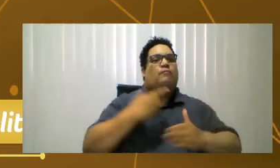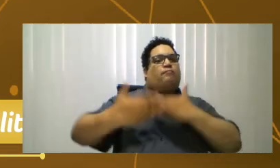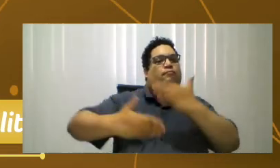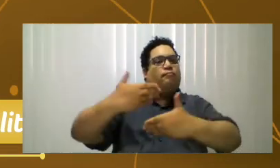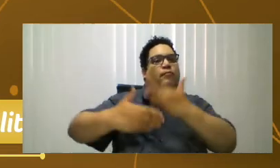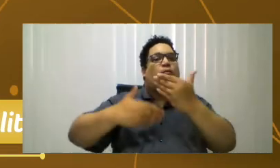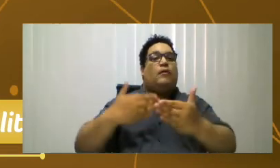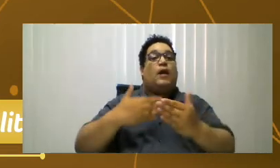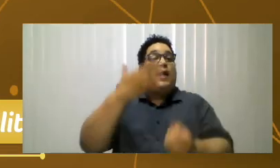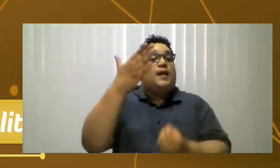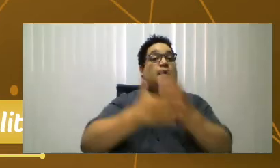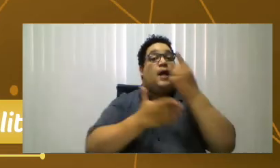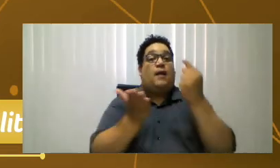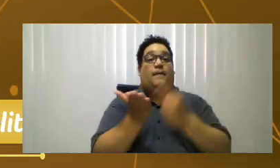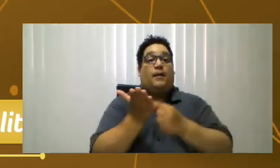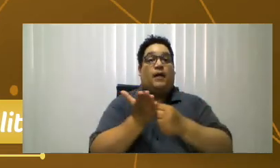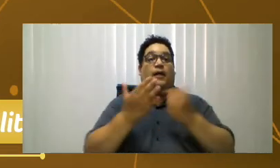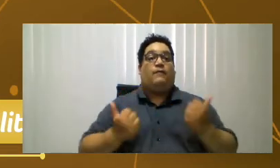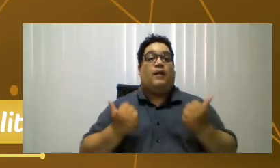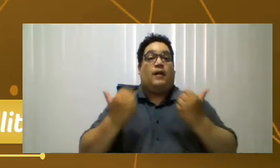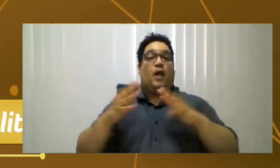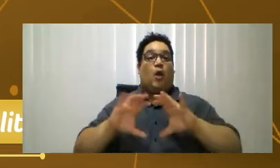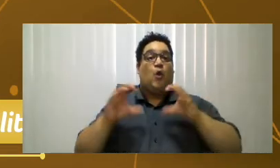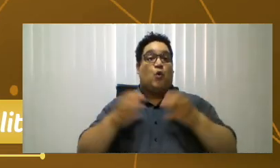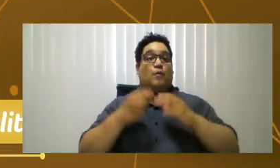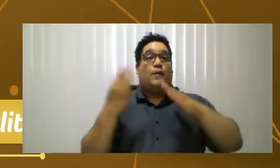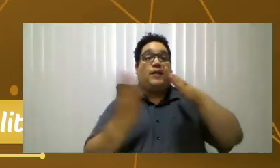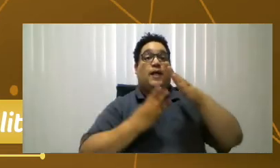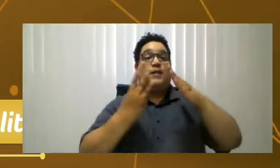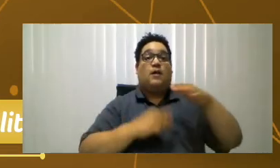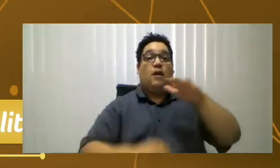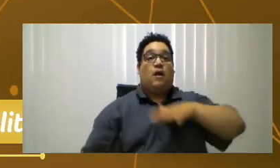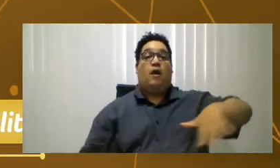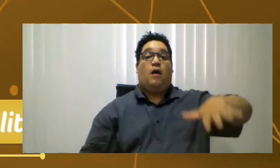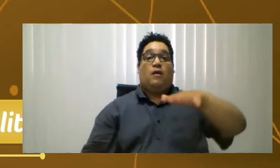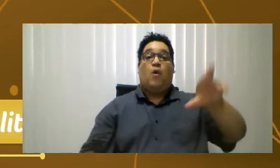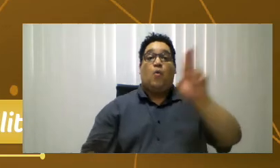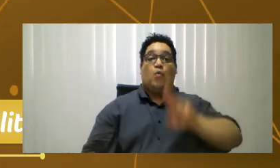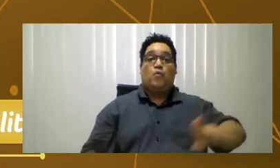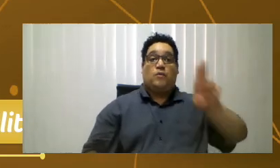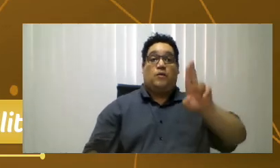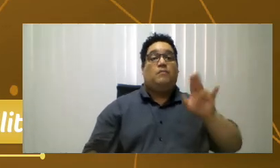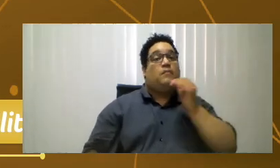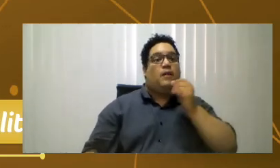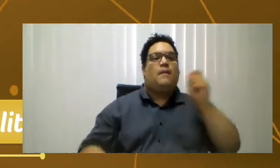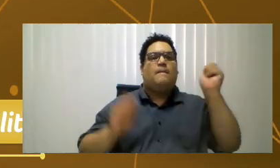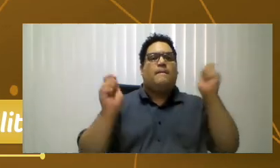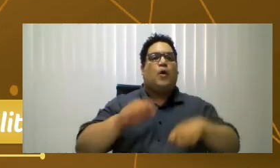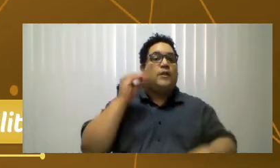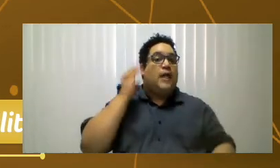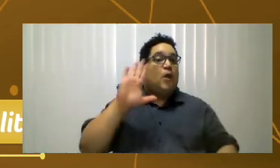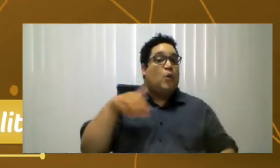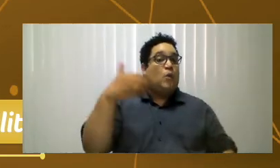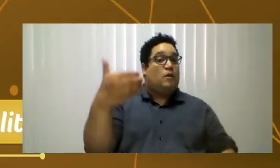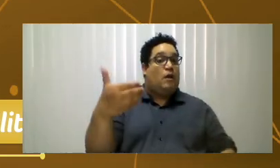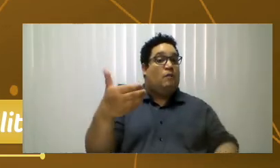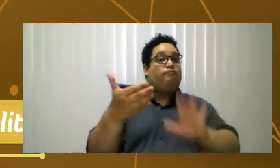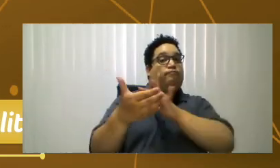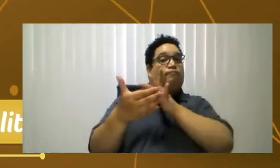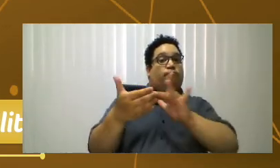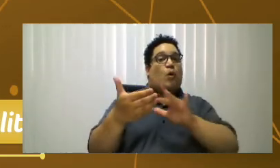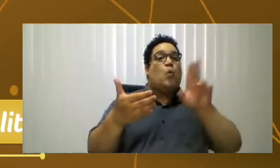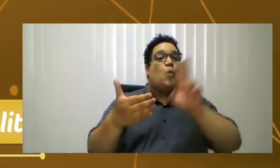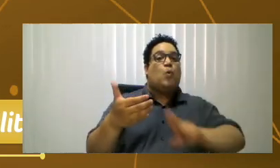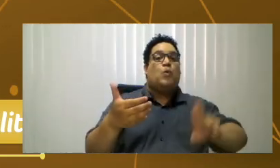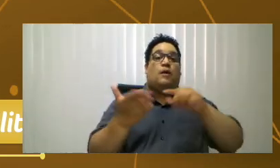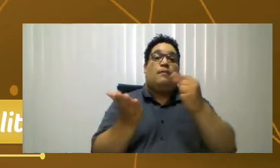piloto para disponibilizar para a equipe que é terceirizada em campo usar. Ela pode usar no seu próprio celular, é um aplicativo